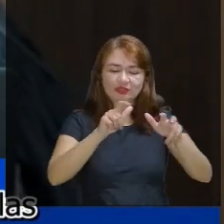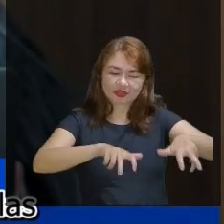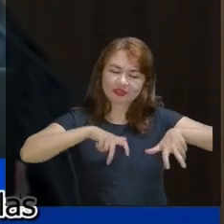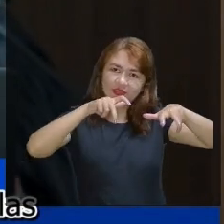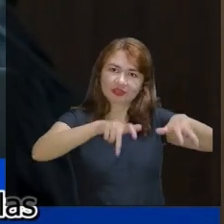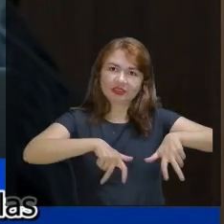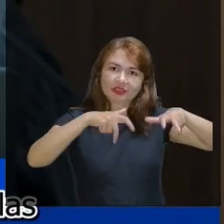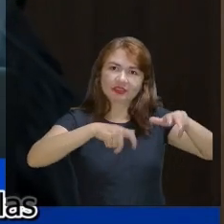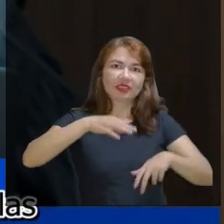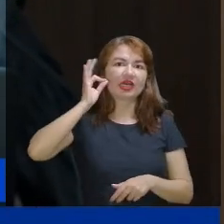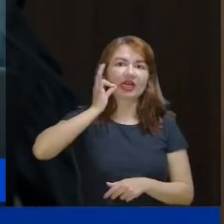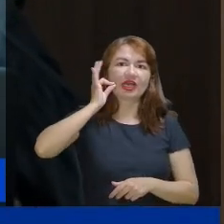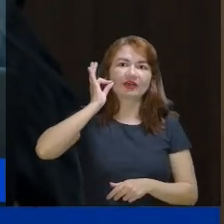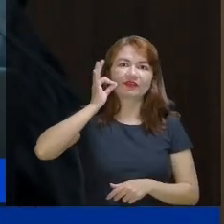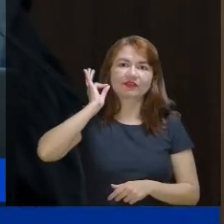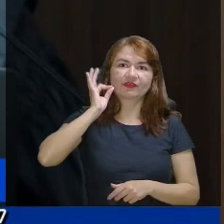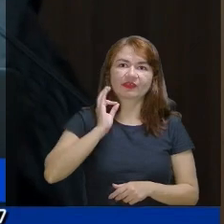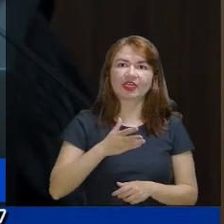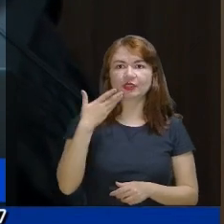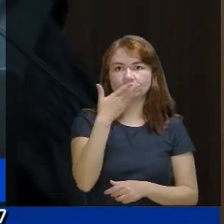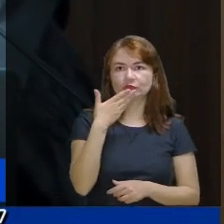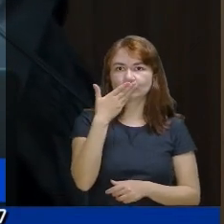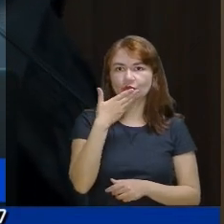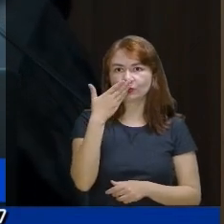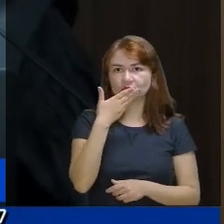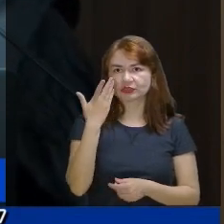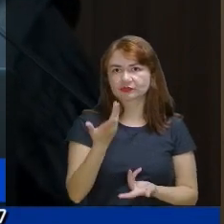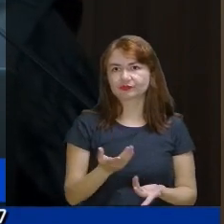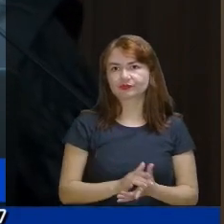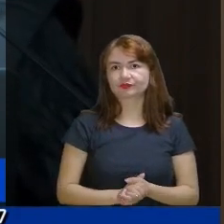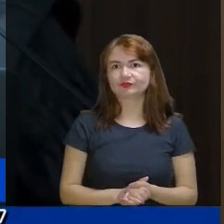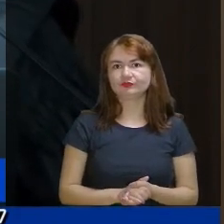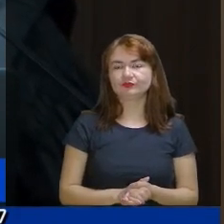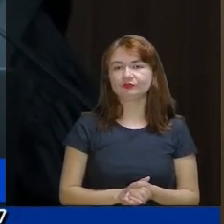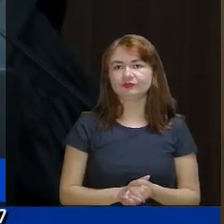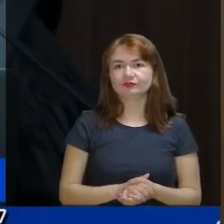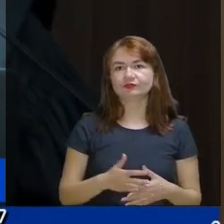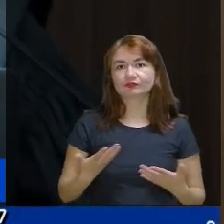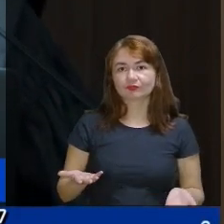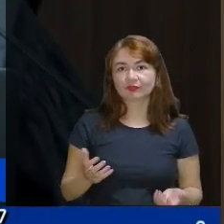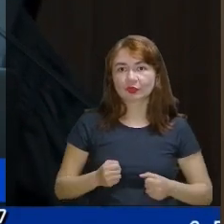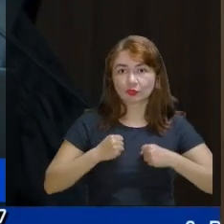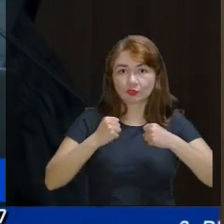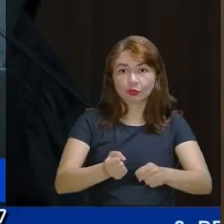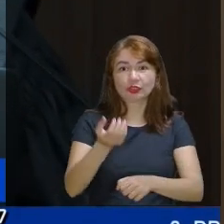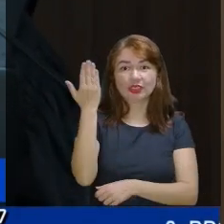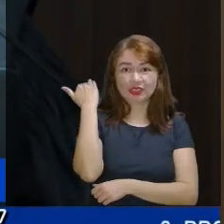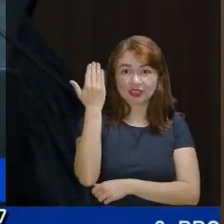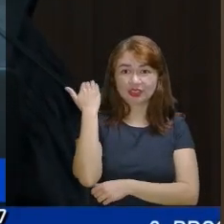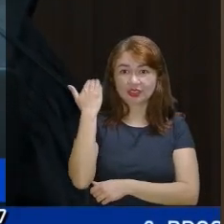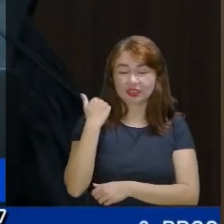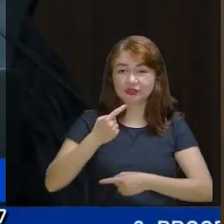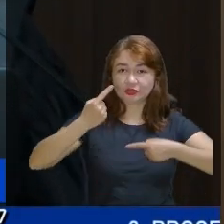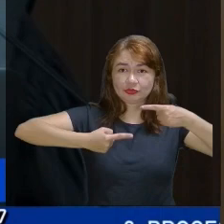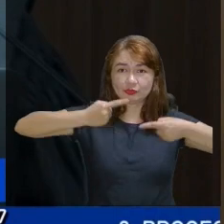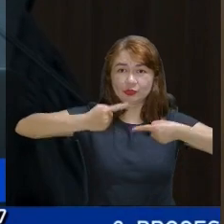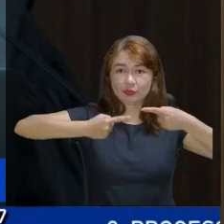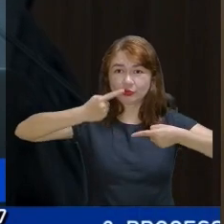café e cana que tínhamos no Brasil. Ao invés de um poder central, naquela época, fazer uma